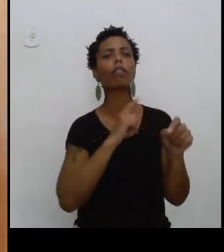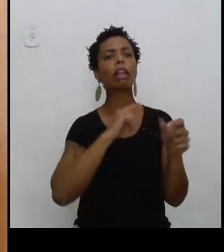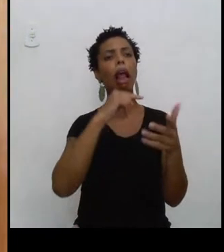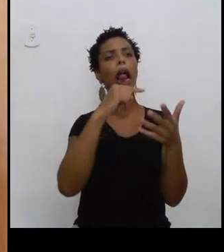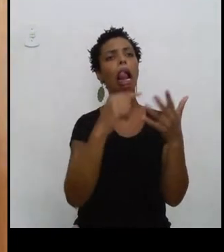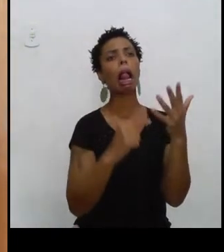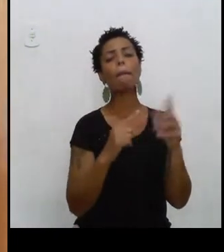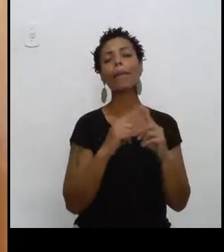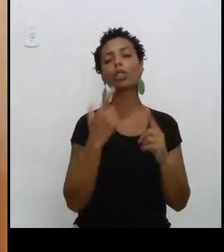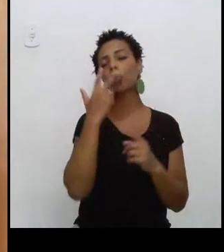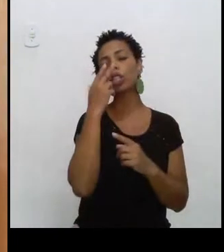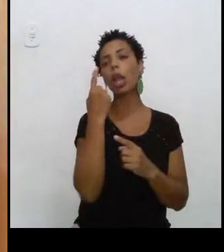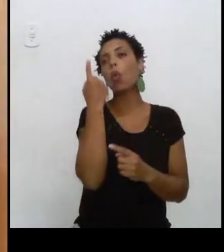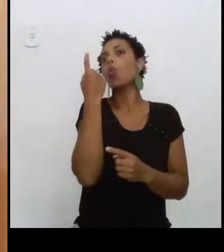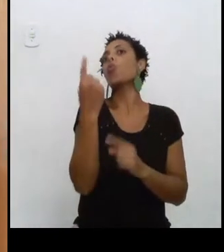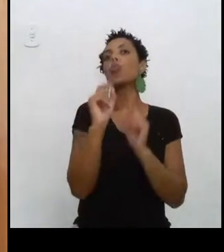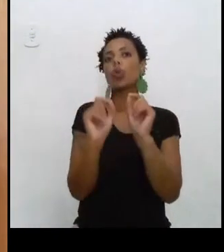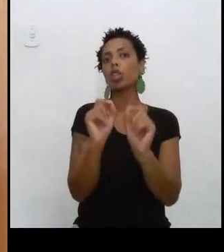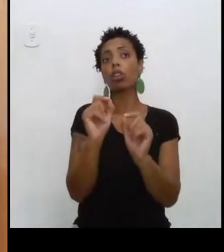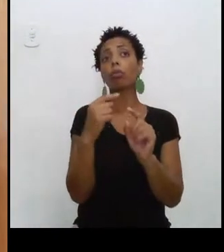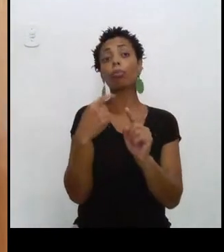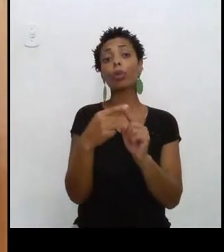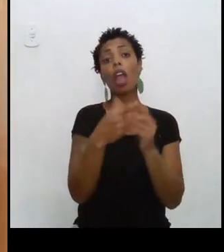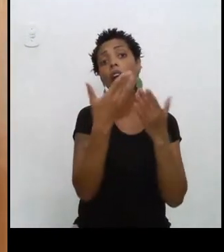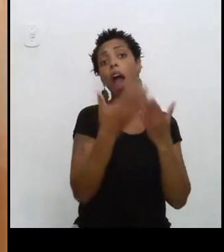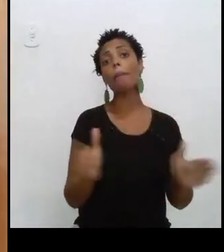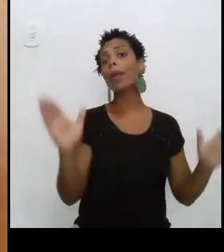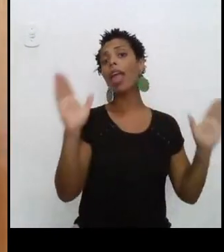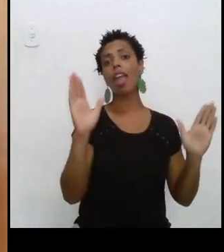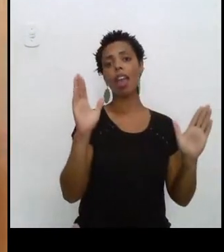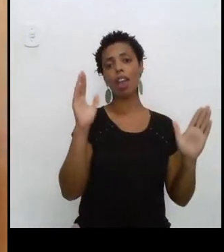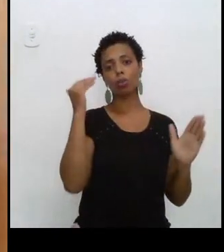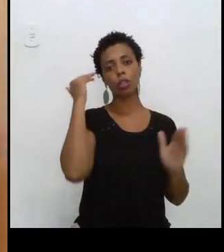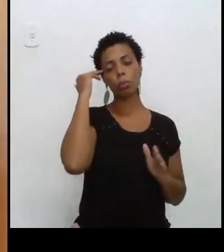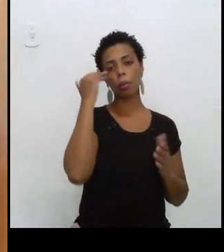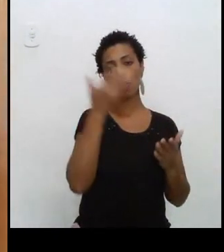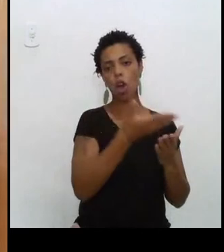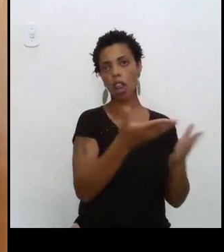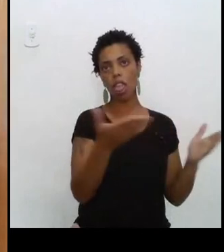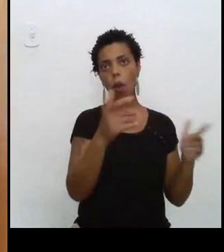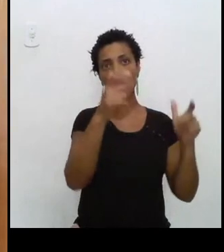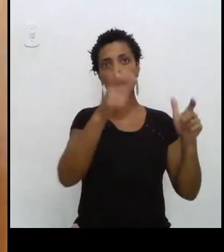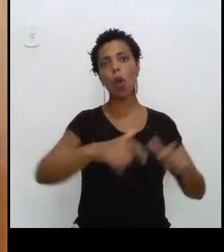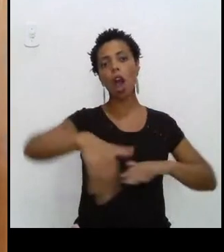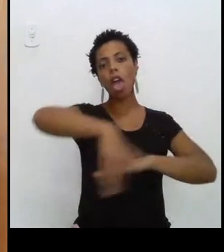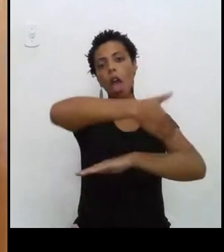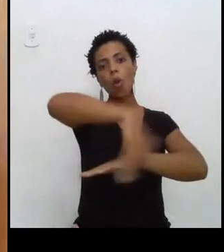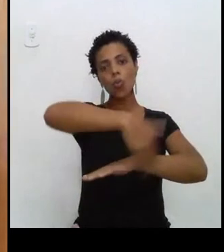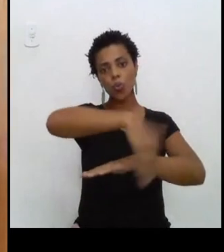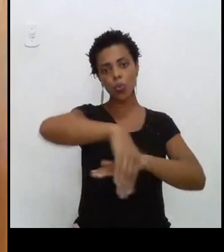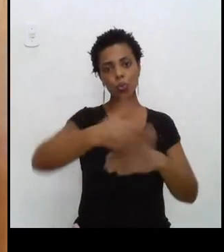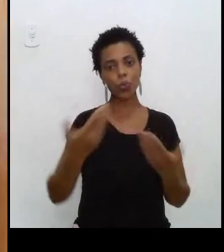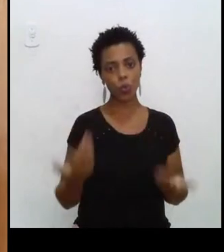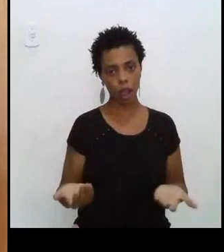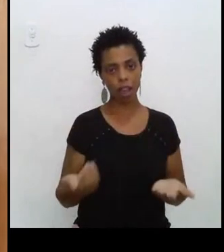memorial direto na morena direto a Cielo abierto que é é assim do